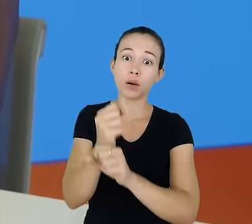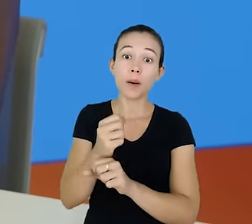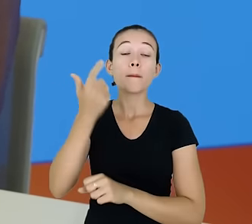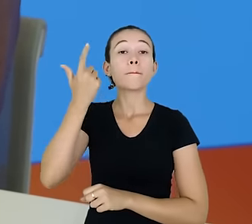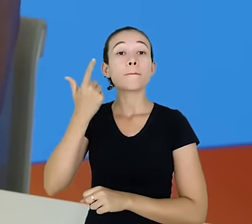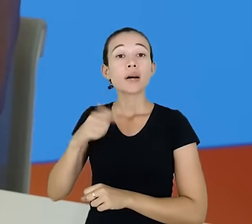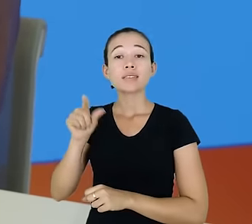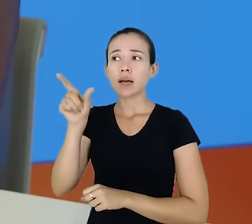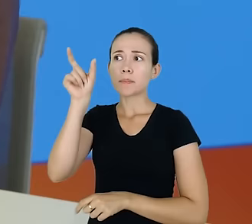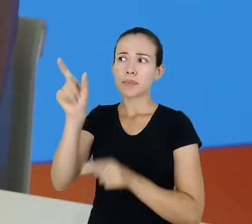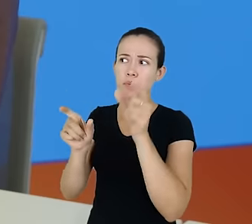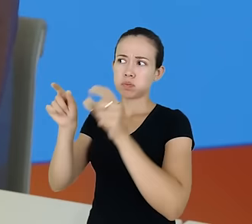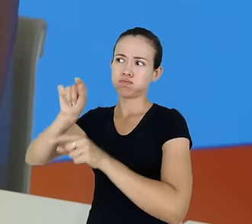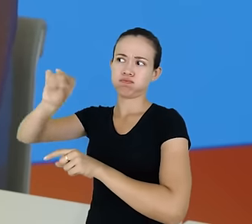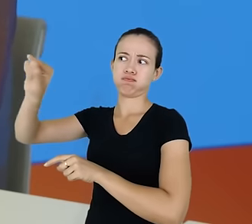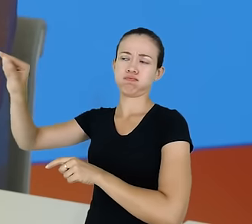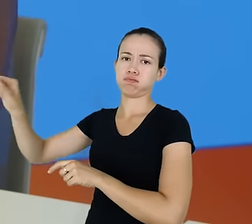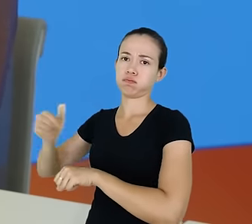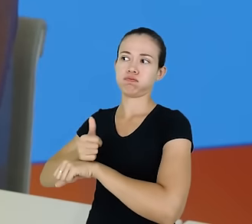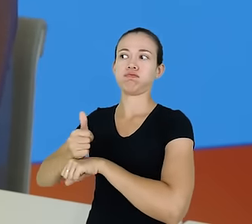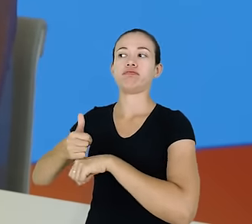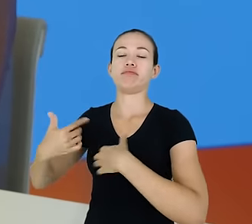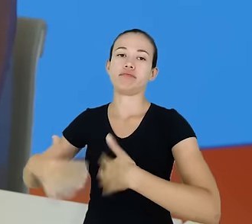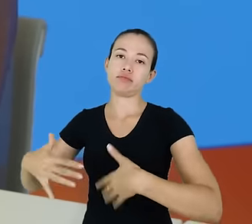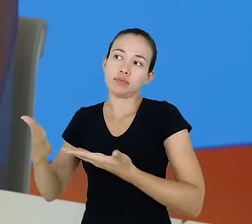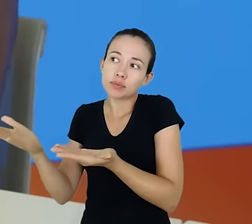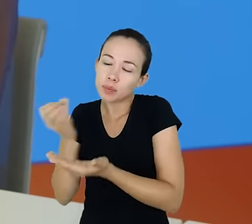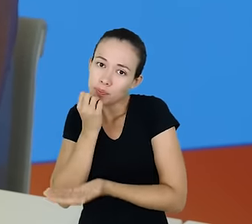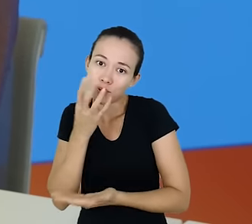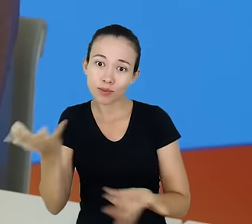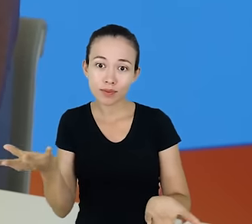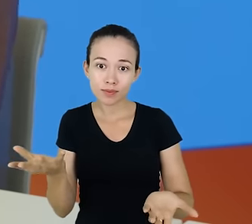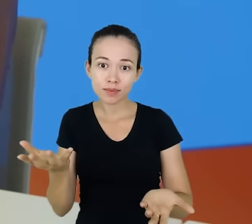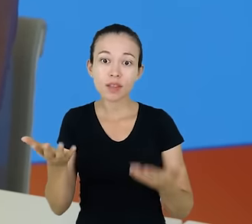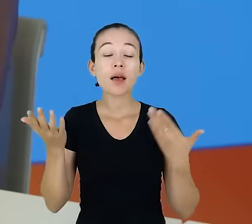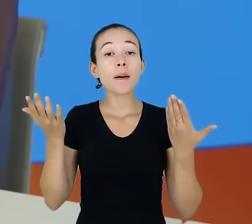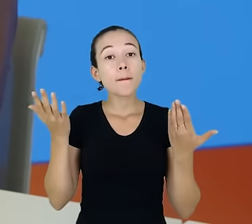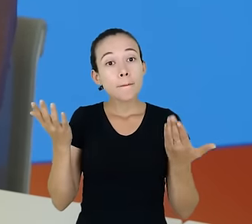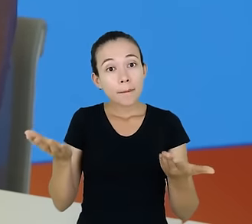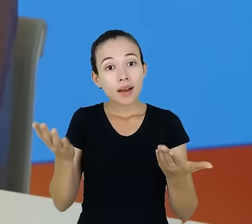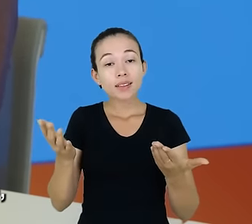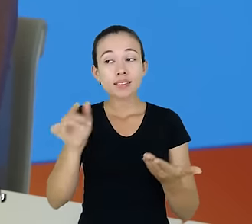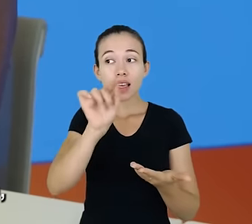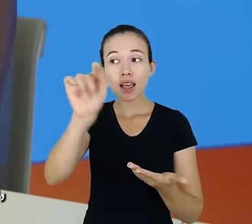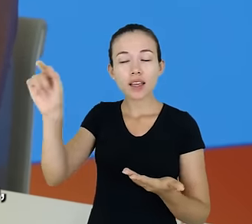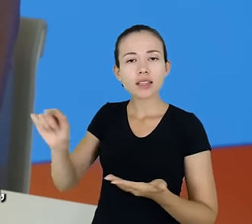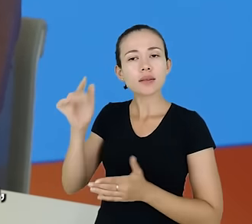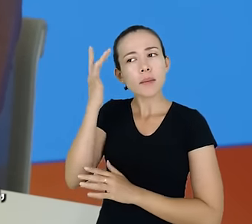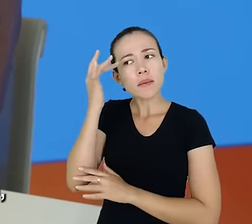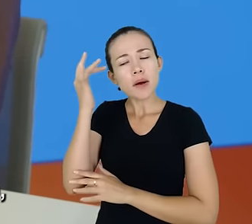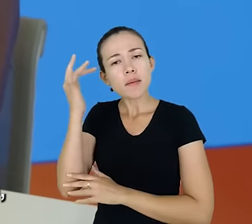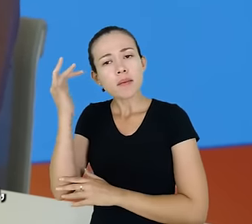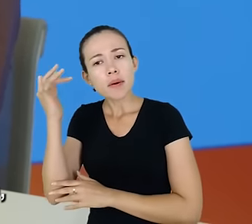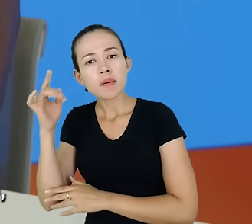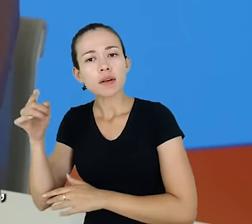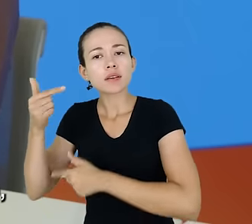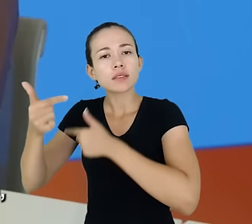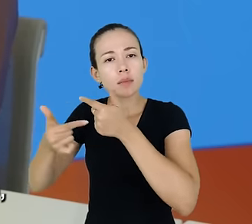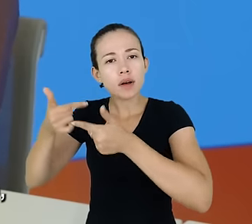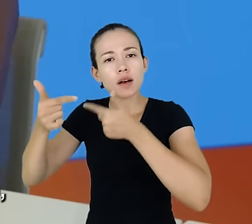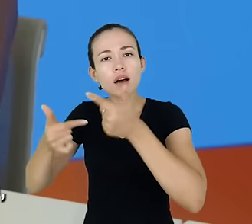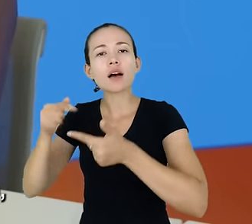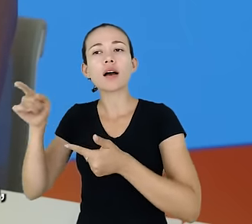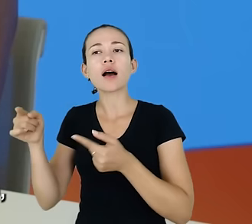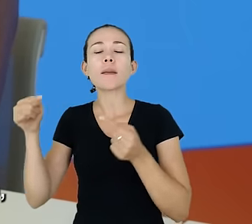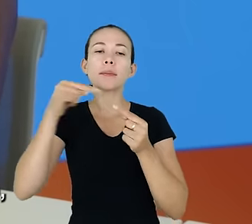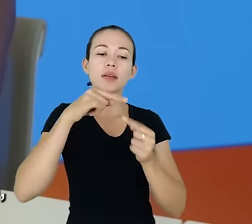bom né o pessoal né a a a o dia a dia de atuação de todos os trabalhadores lá da parte